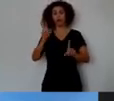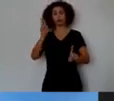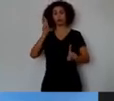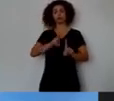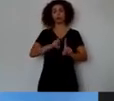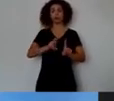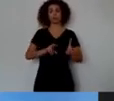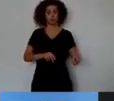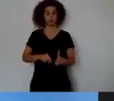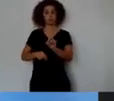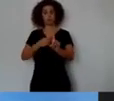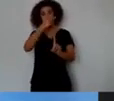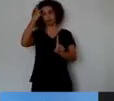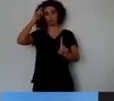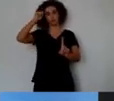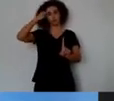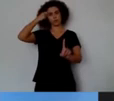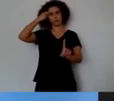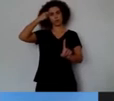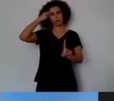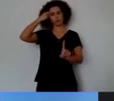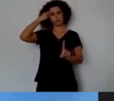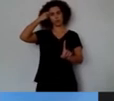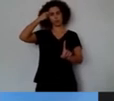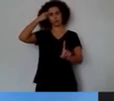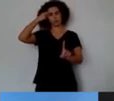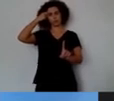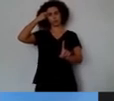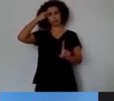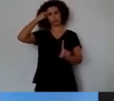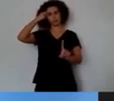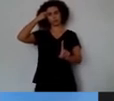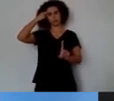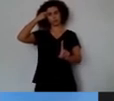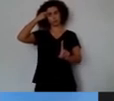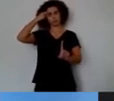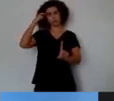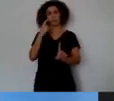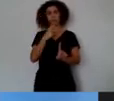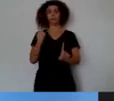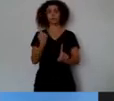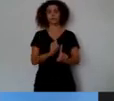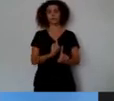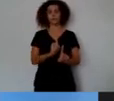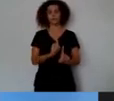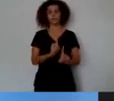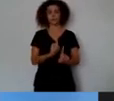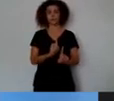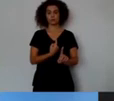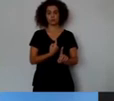pessoa negra é o suficiente, ela vai falar por toda a raça, então aqui nós vamos poder ver, né, exemplo mesmo dessa potência,